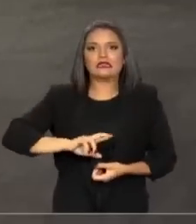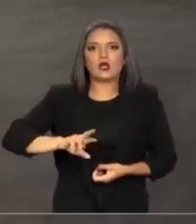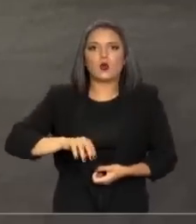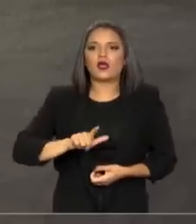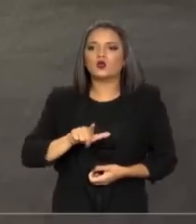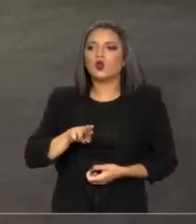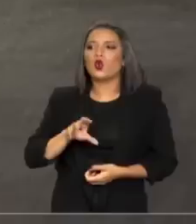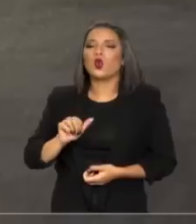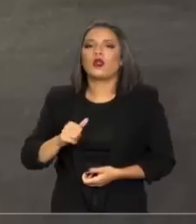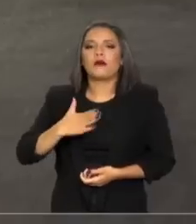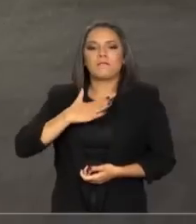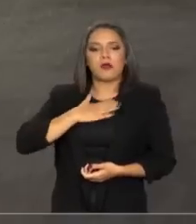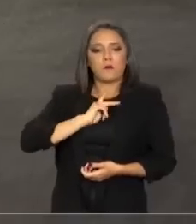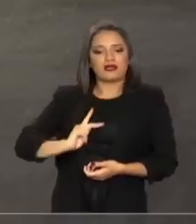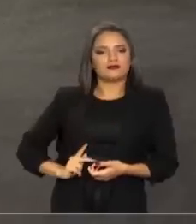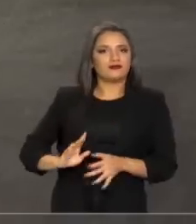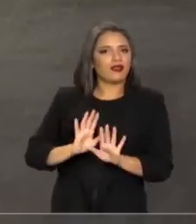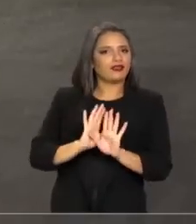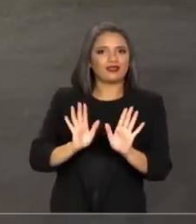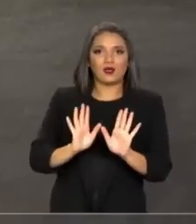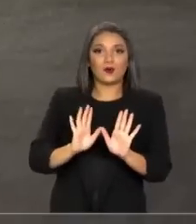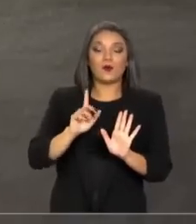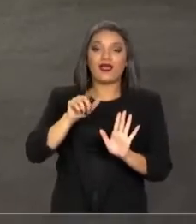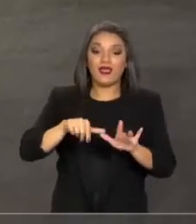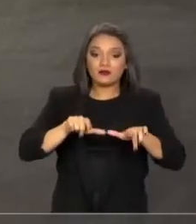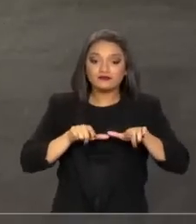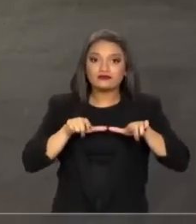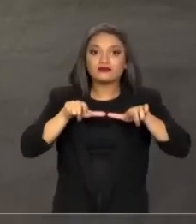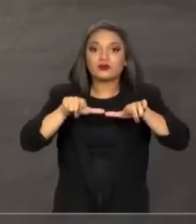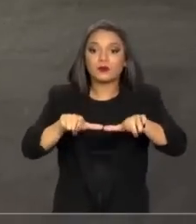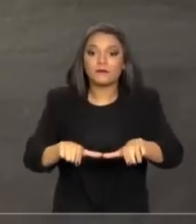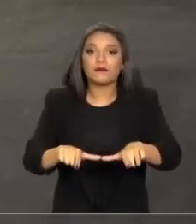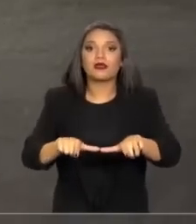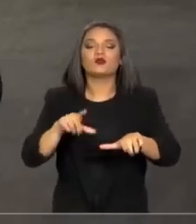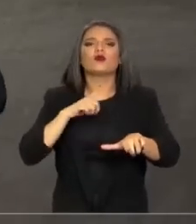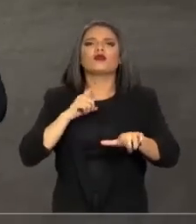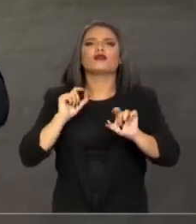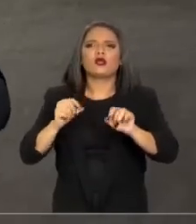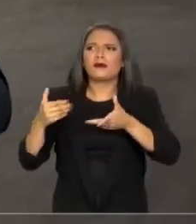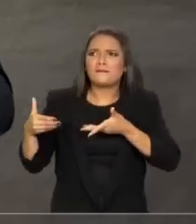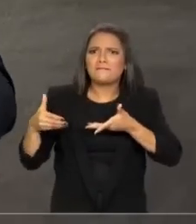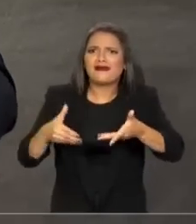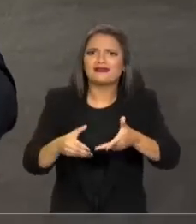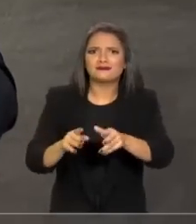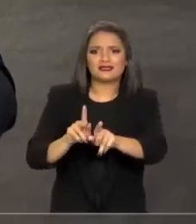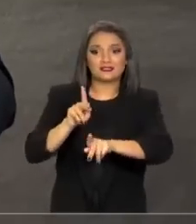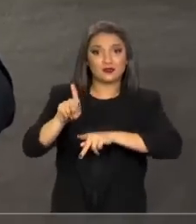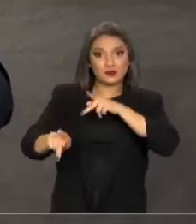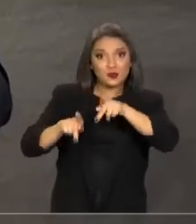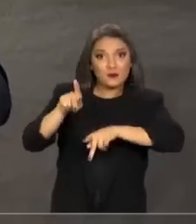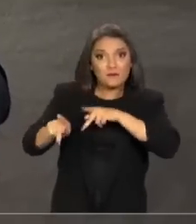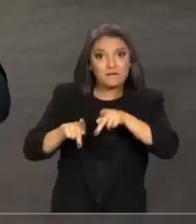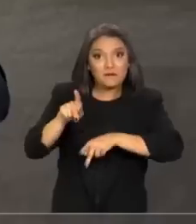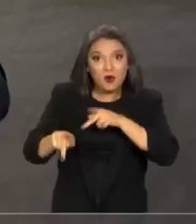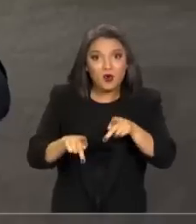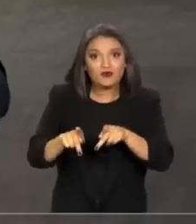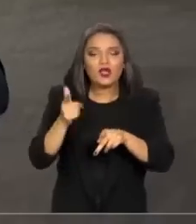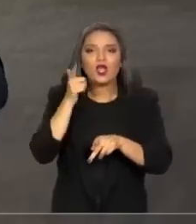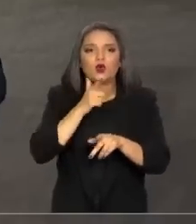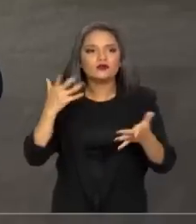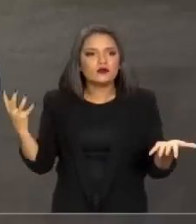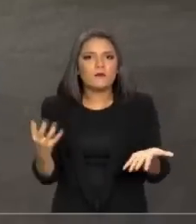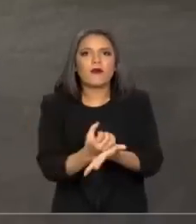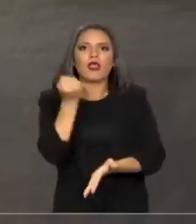Lula Presidente é um diploma de uma parcela significativa do povo que reconquistou